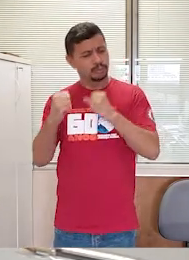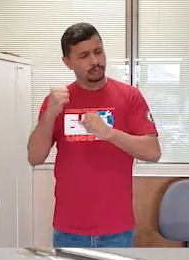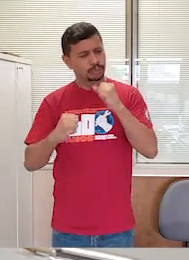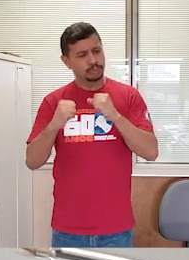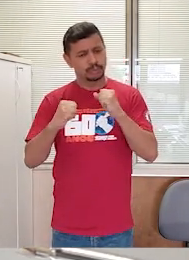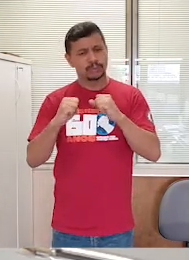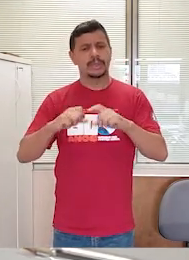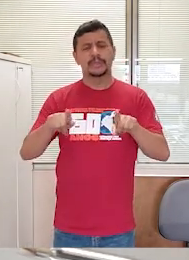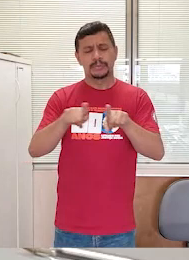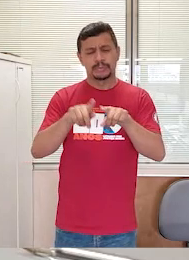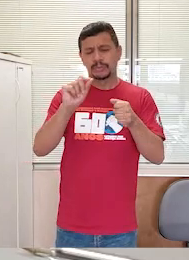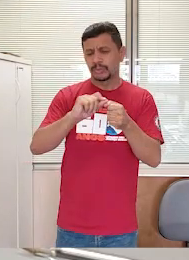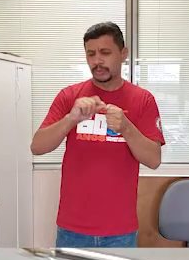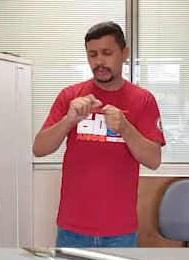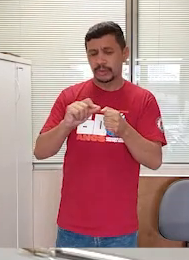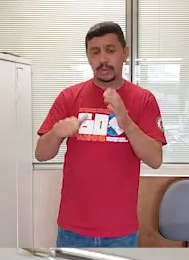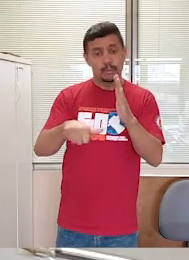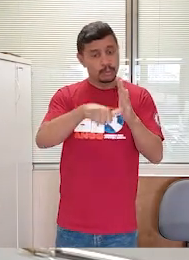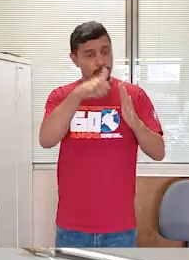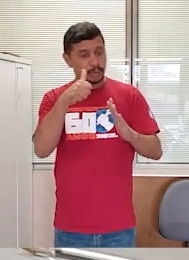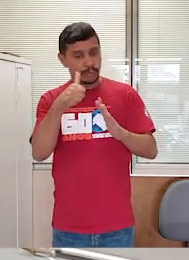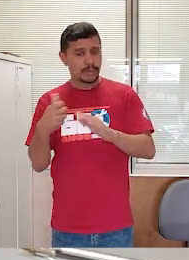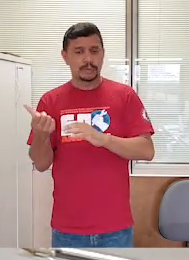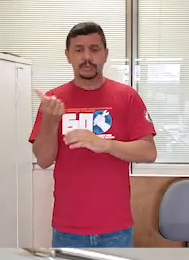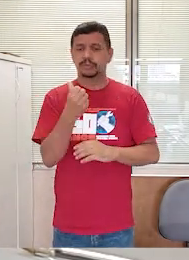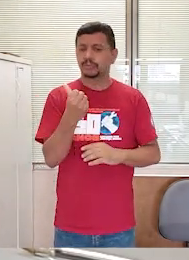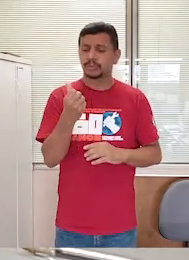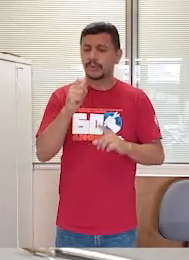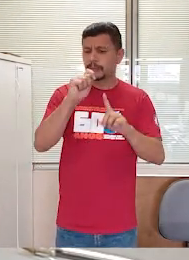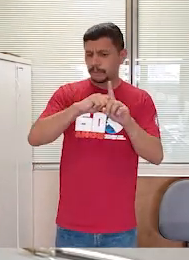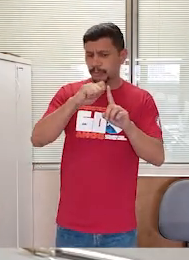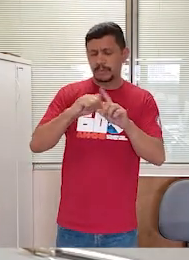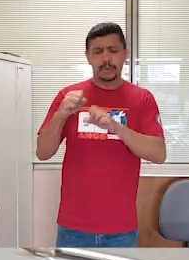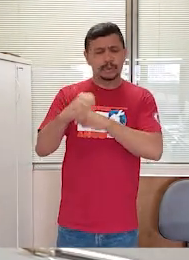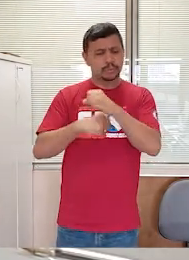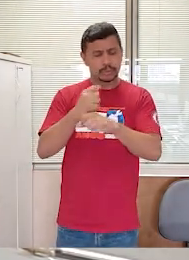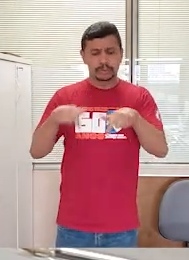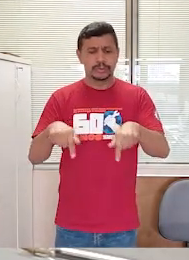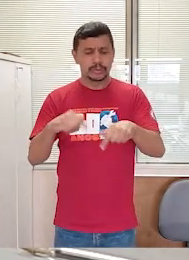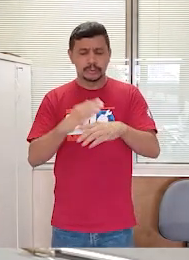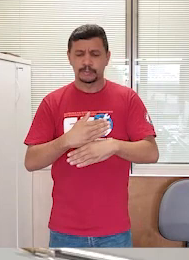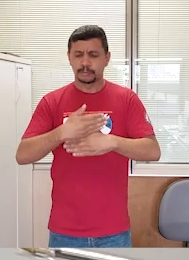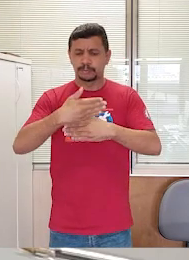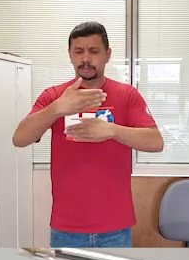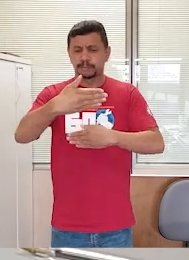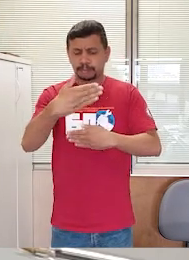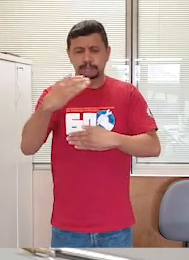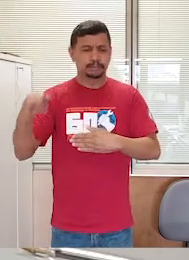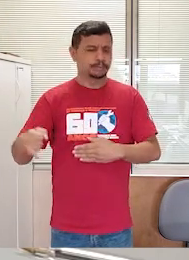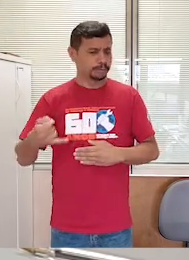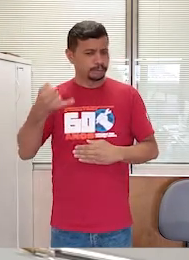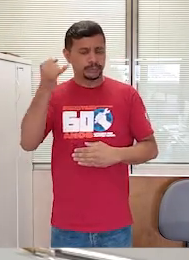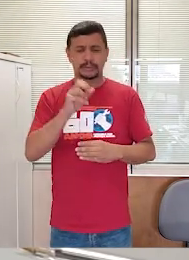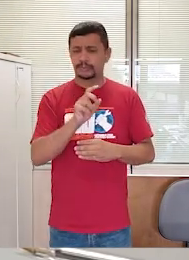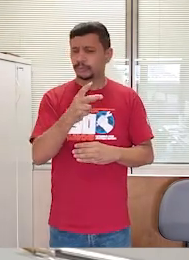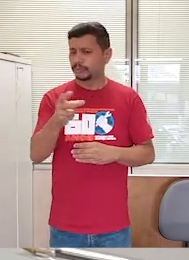fazendo. Nesse primeiro semestre, ela aumentou as vendas e também teve um crescimento dos